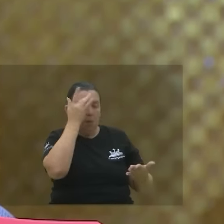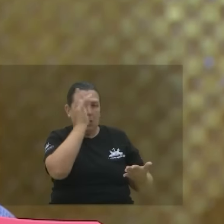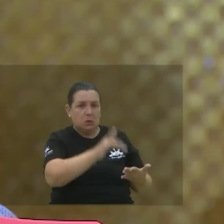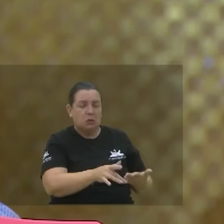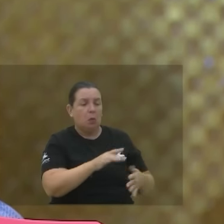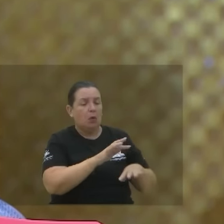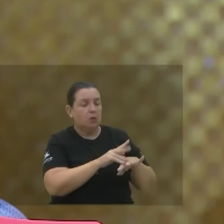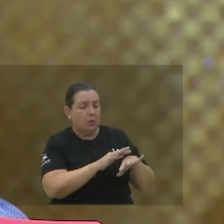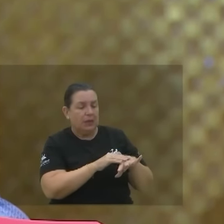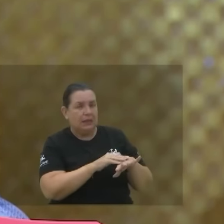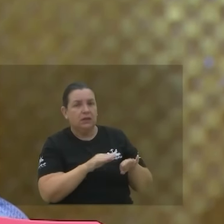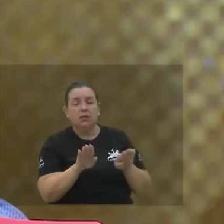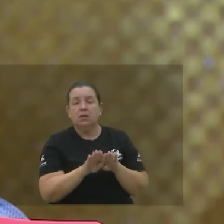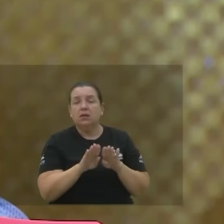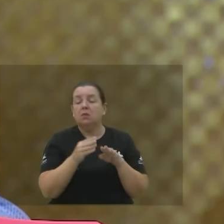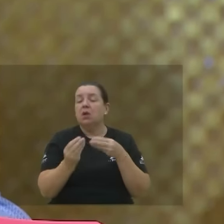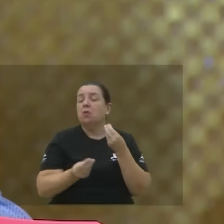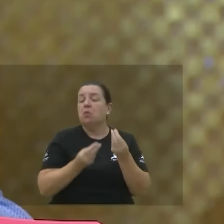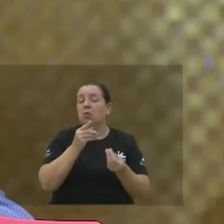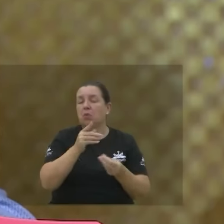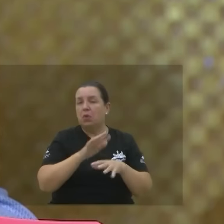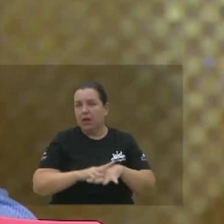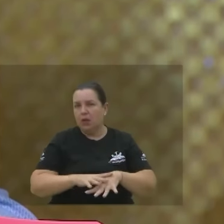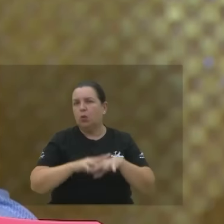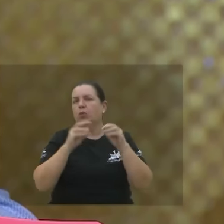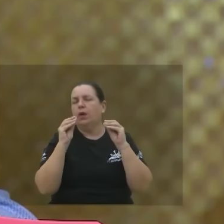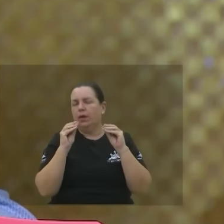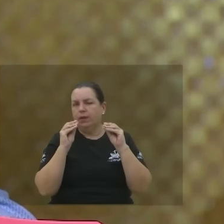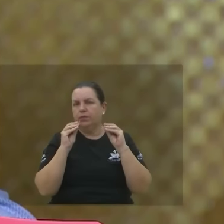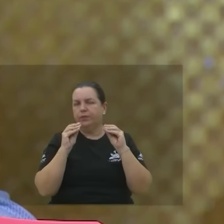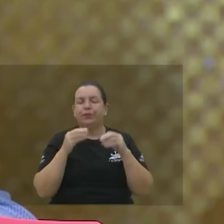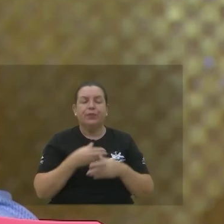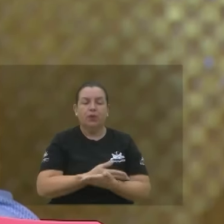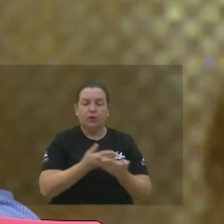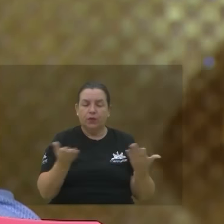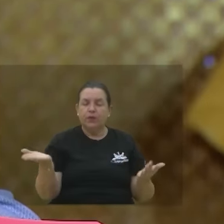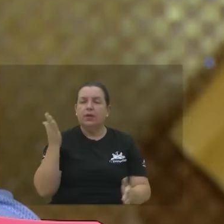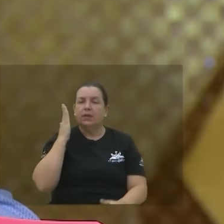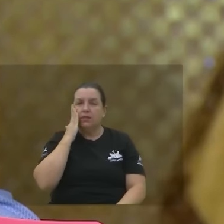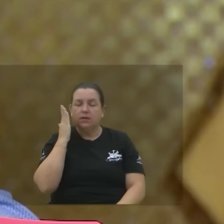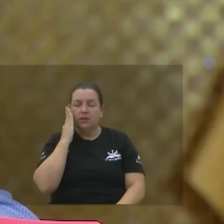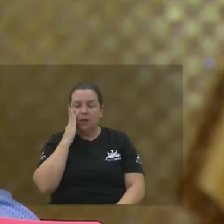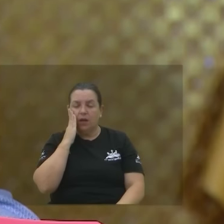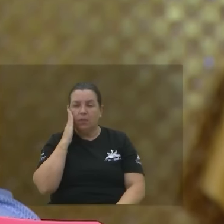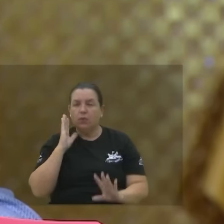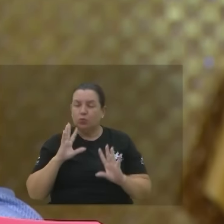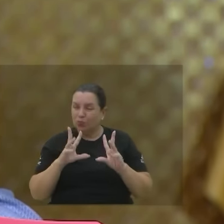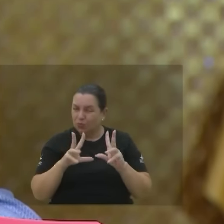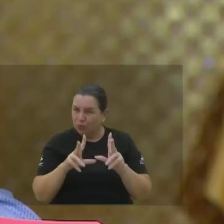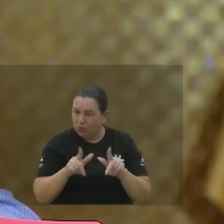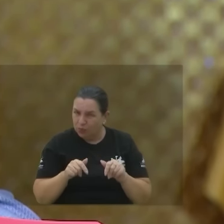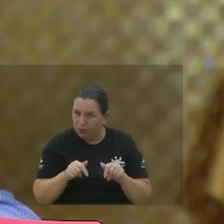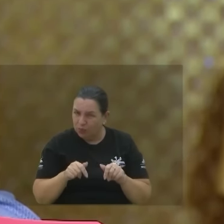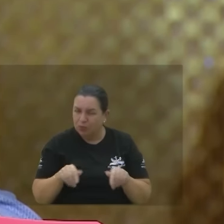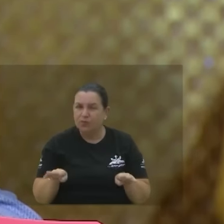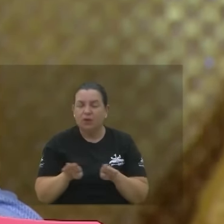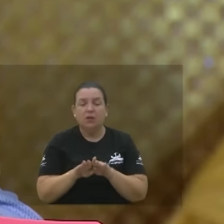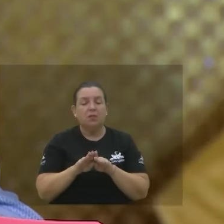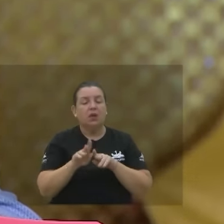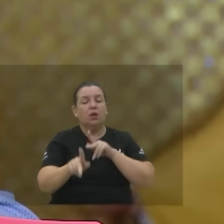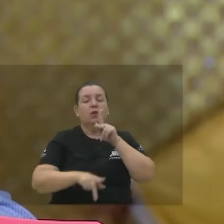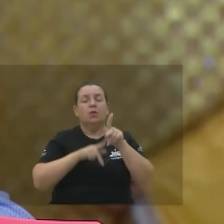e pelo modo como foi curado. Ficai, pois, sabendo todos vós e todo o povo